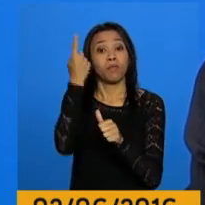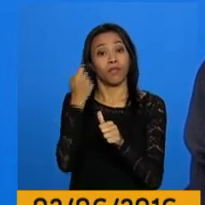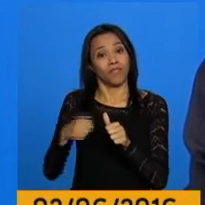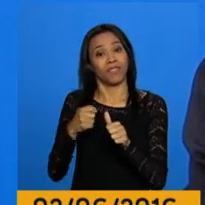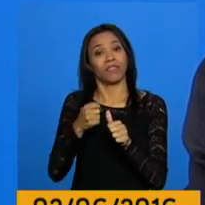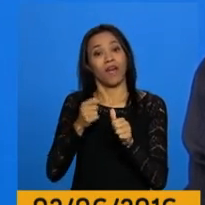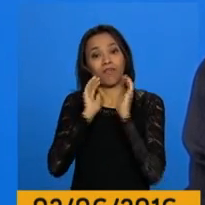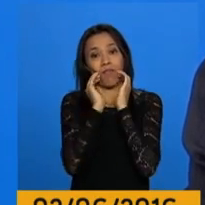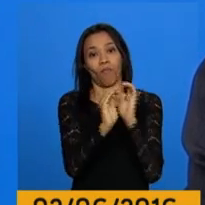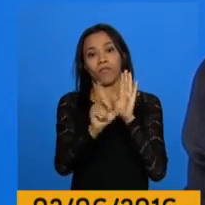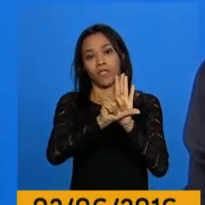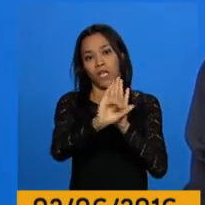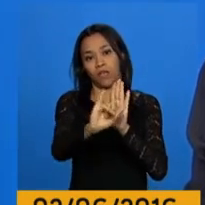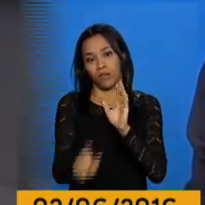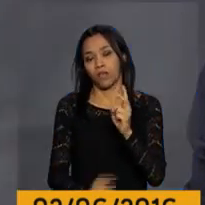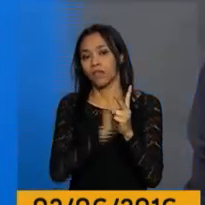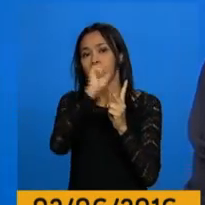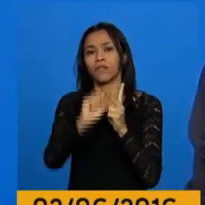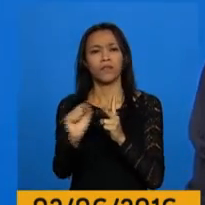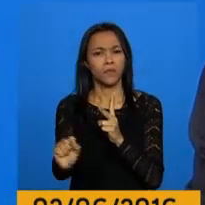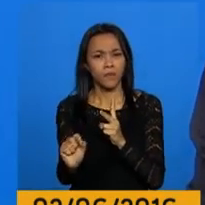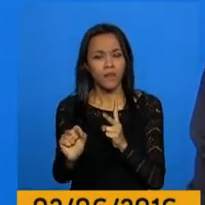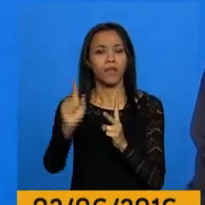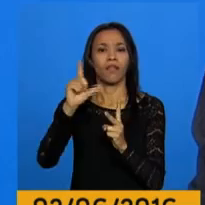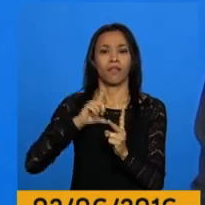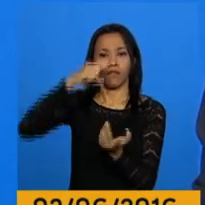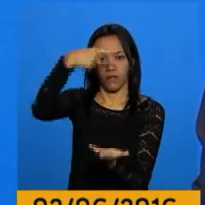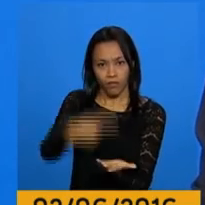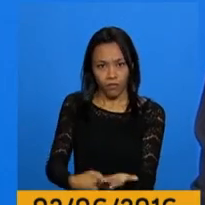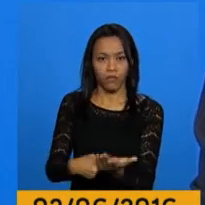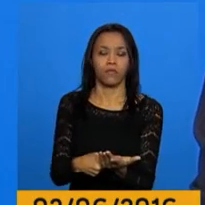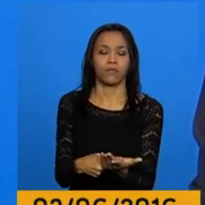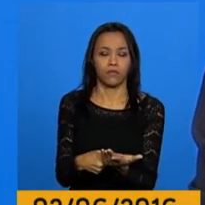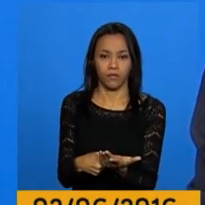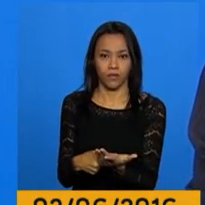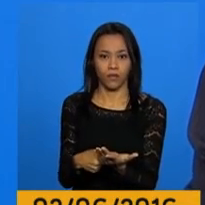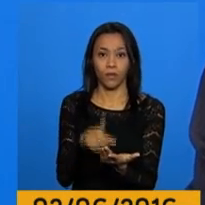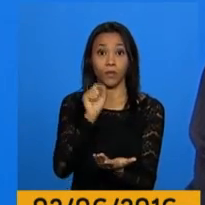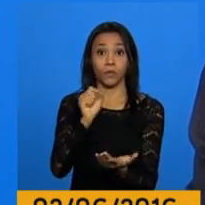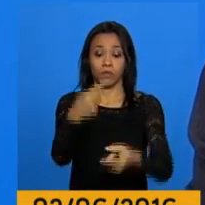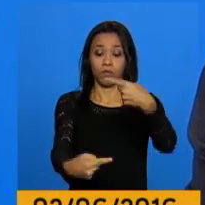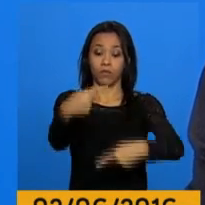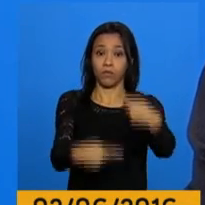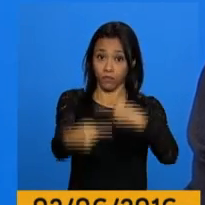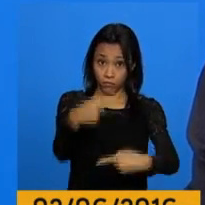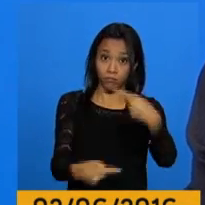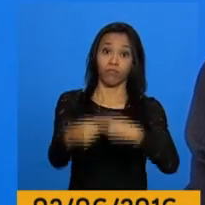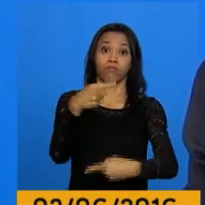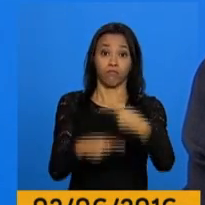lei. Em segundo lugar, uma responsabilidade política, no